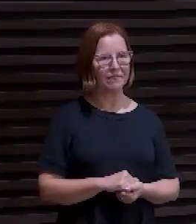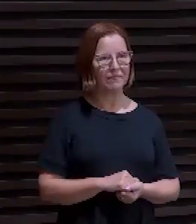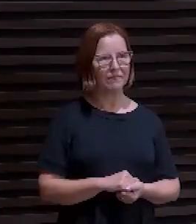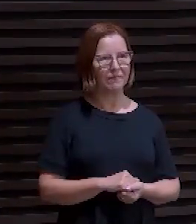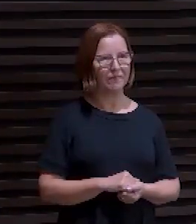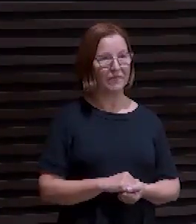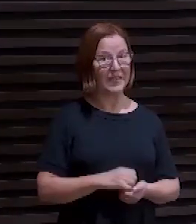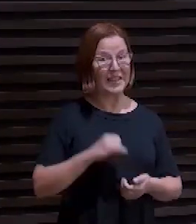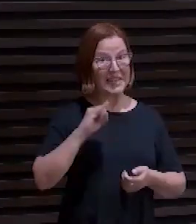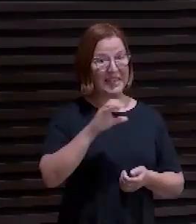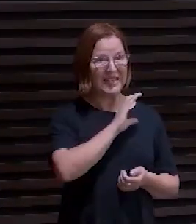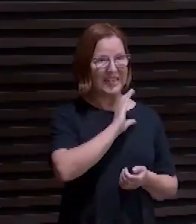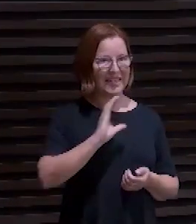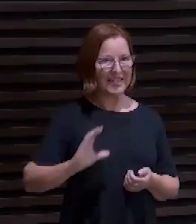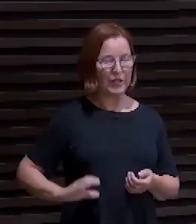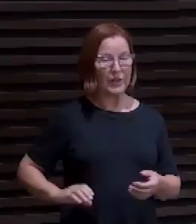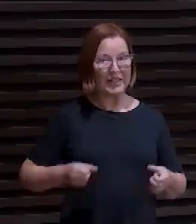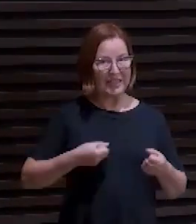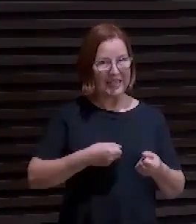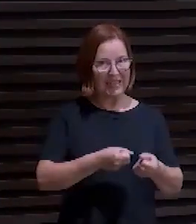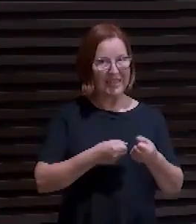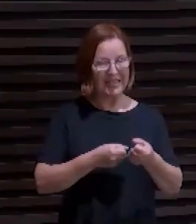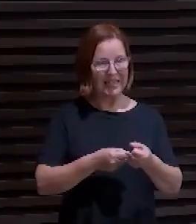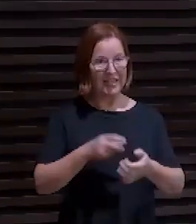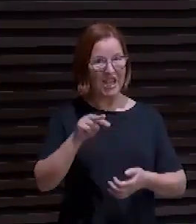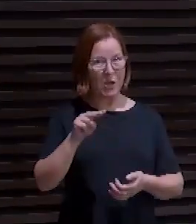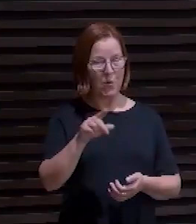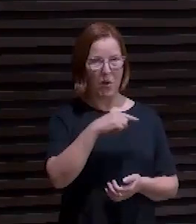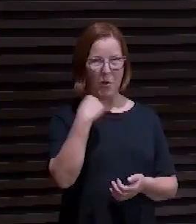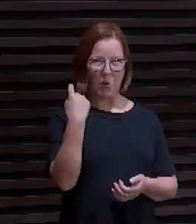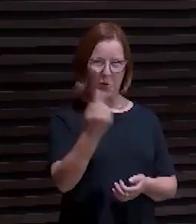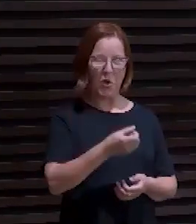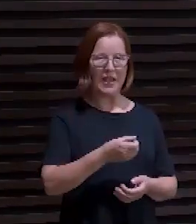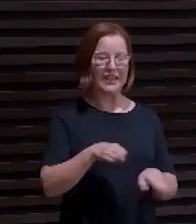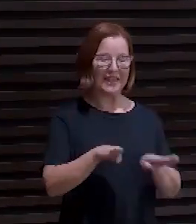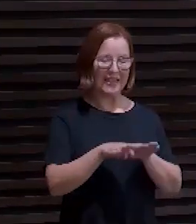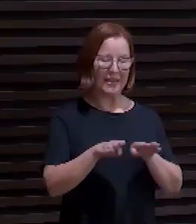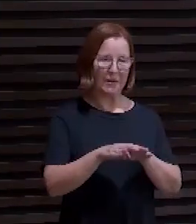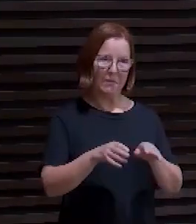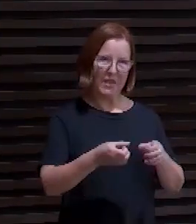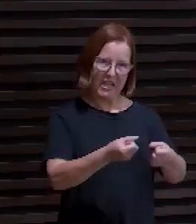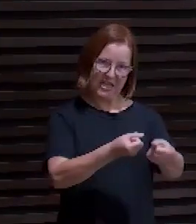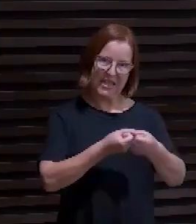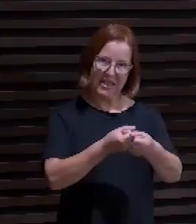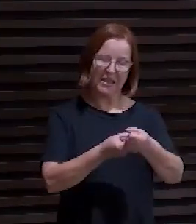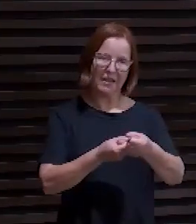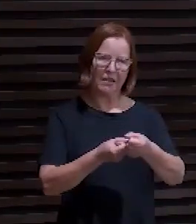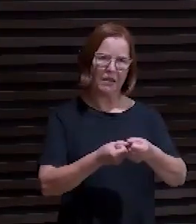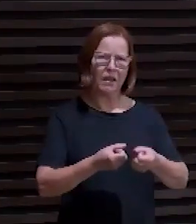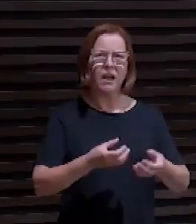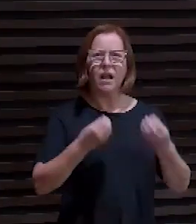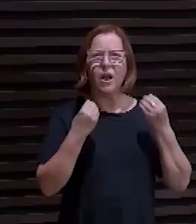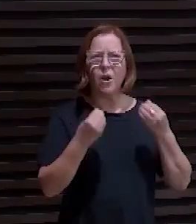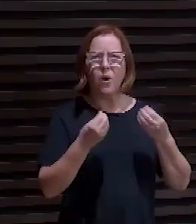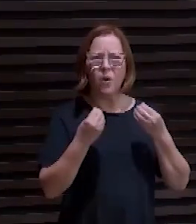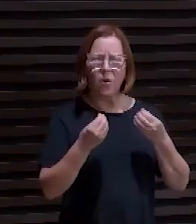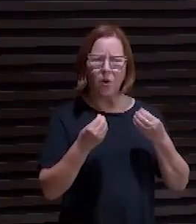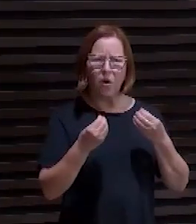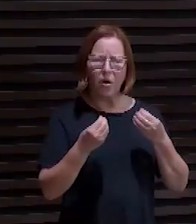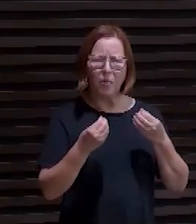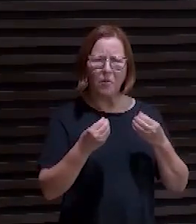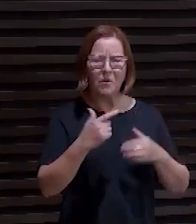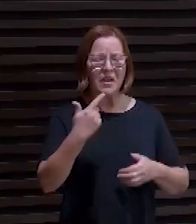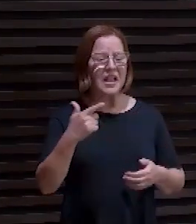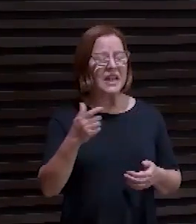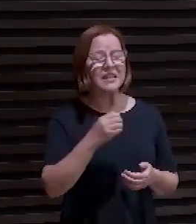Se Cristo foi tentado como nós somos tentados, como poderia ter sido sem pecado?